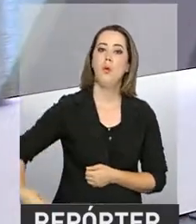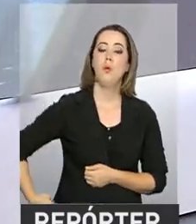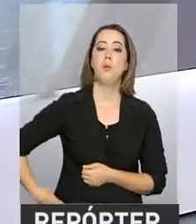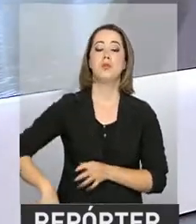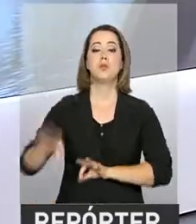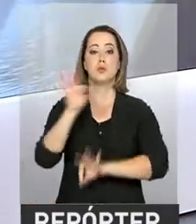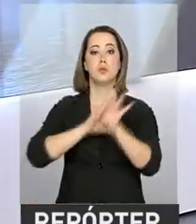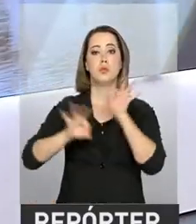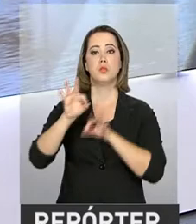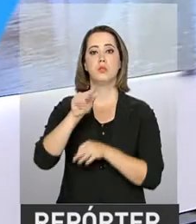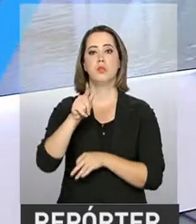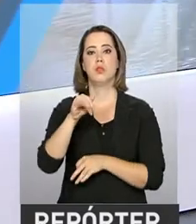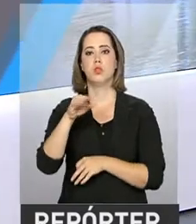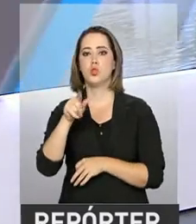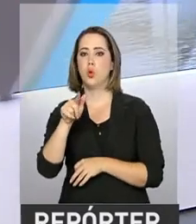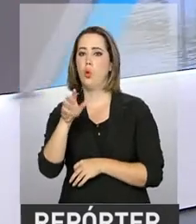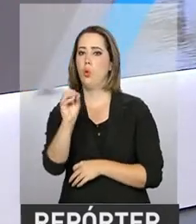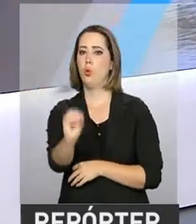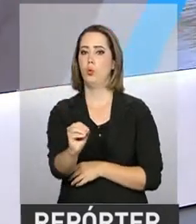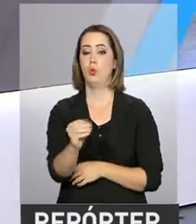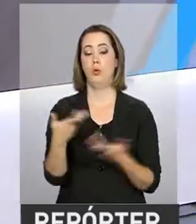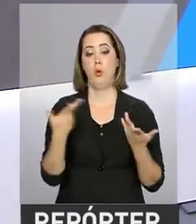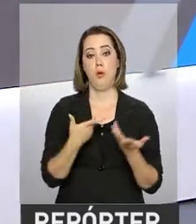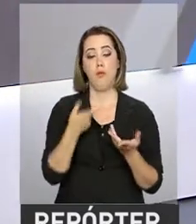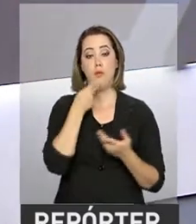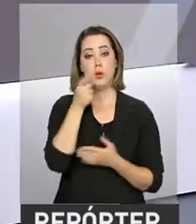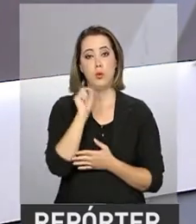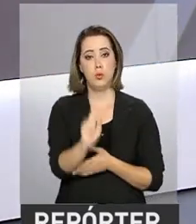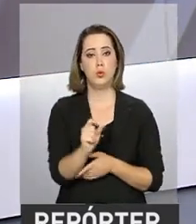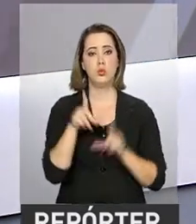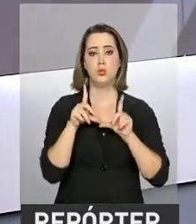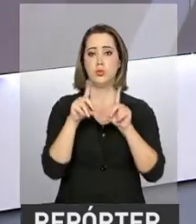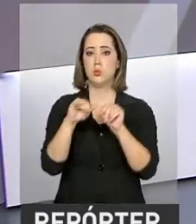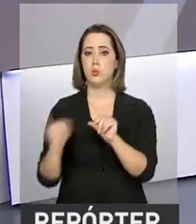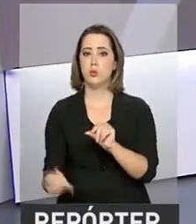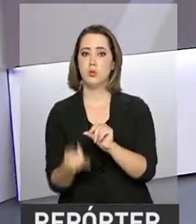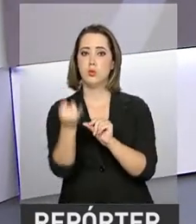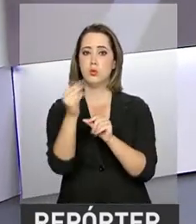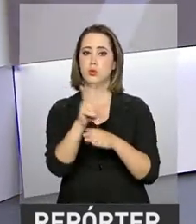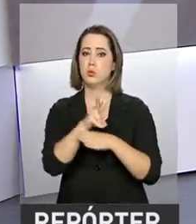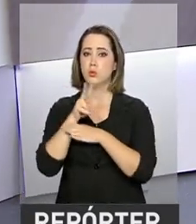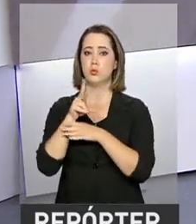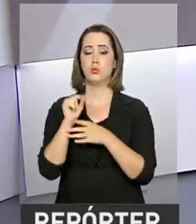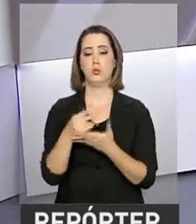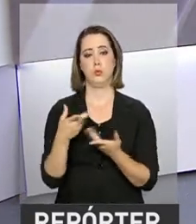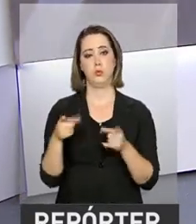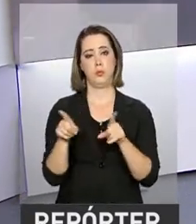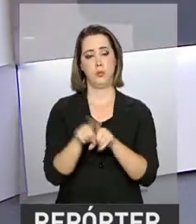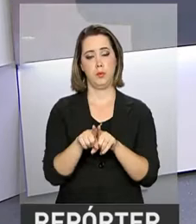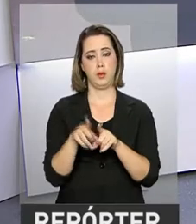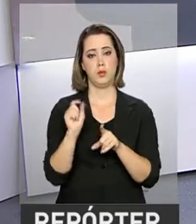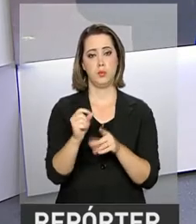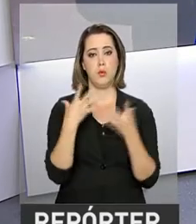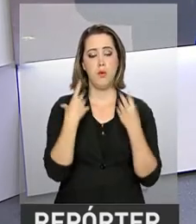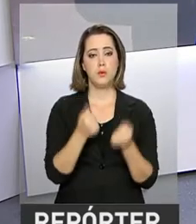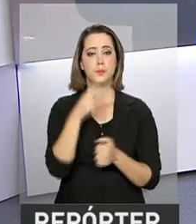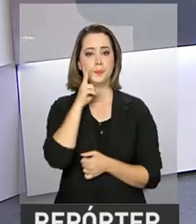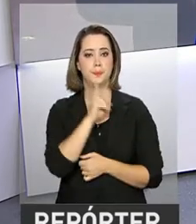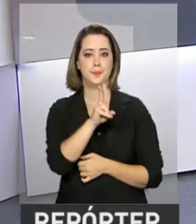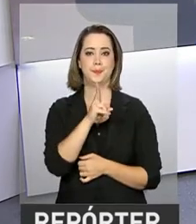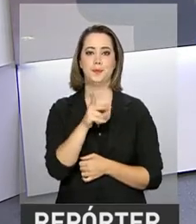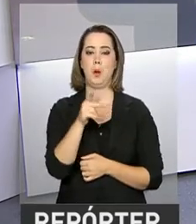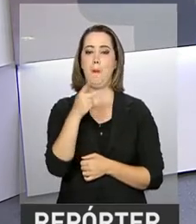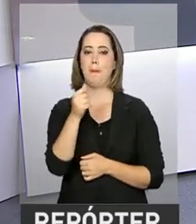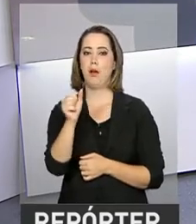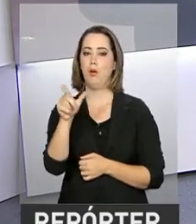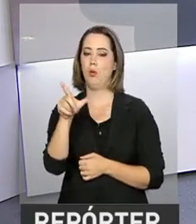do Planejamento, Diogo Oliveira, comentou hoje a redução dos juros no crédito consignado. Nós vamos saber mais ao vivo com o repórter